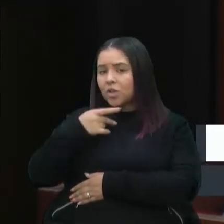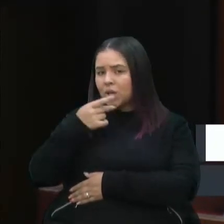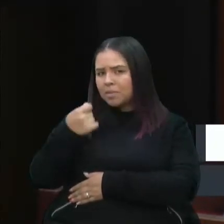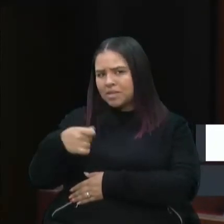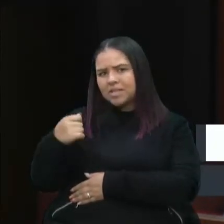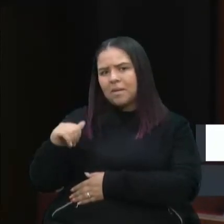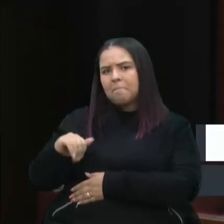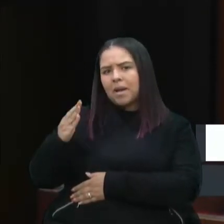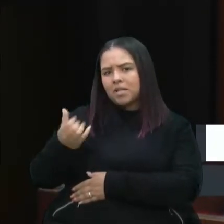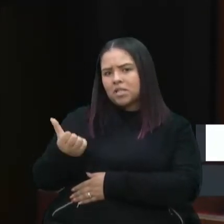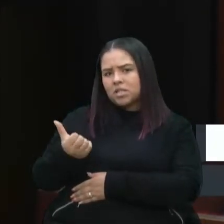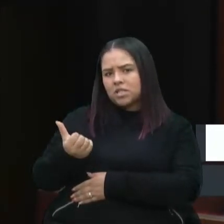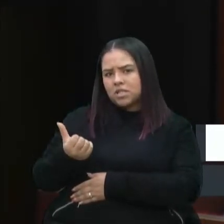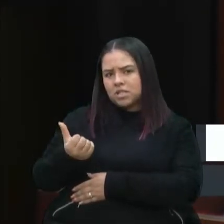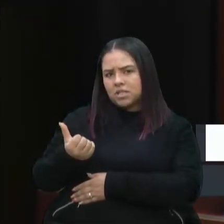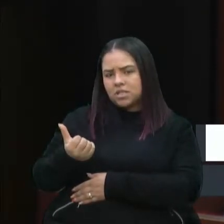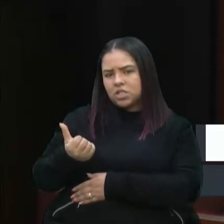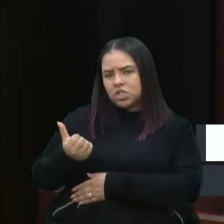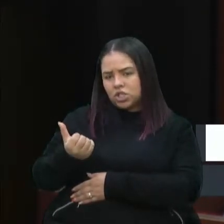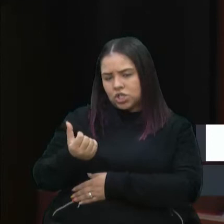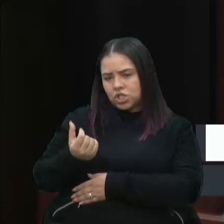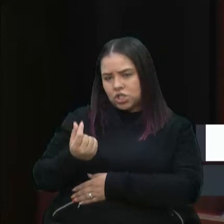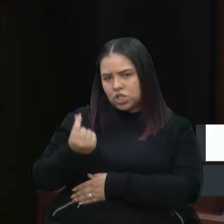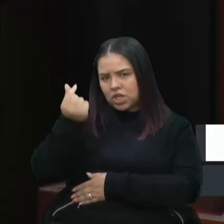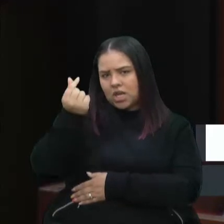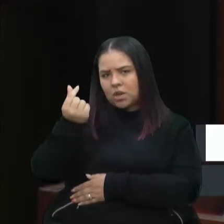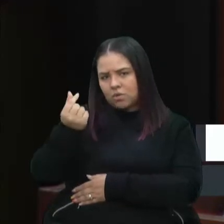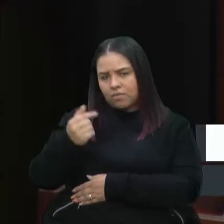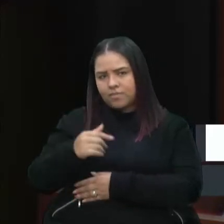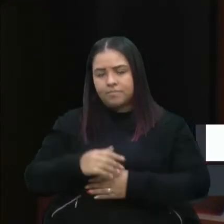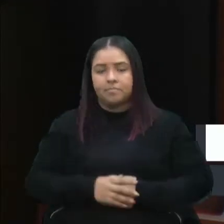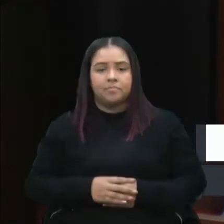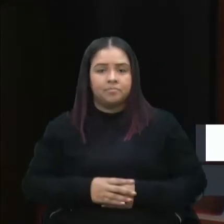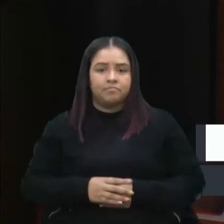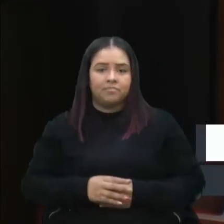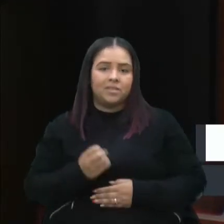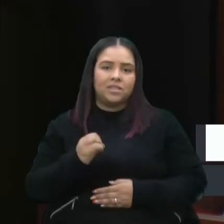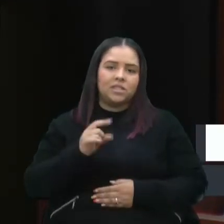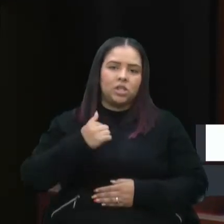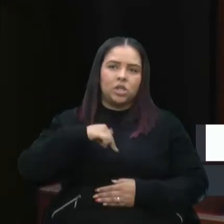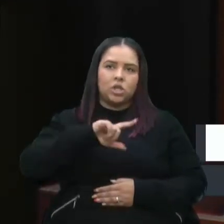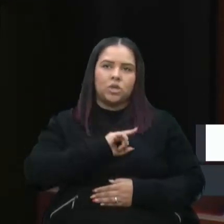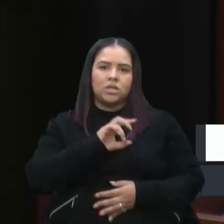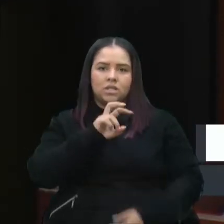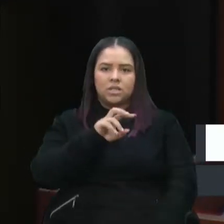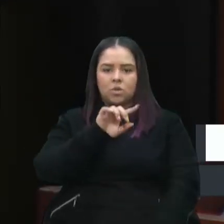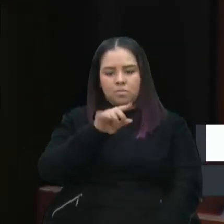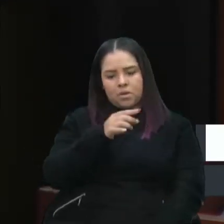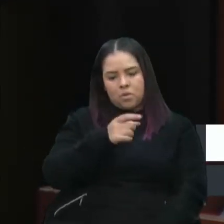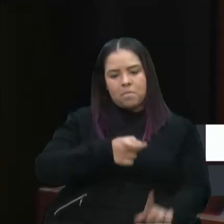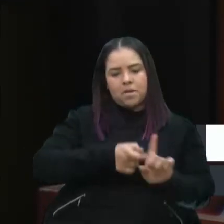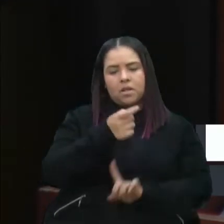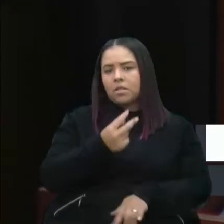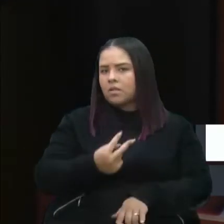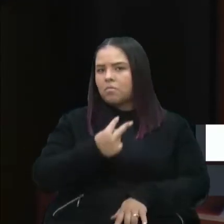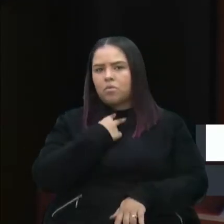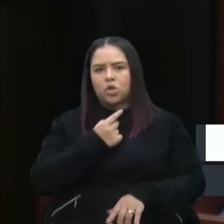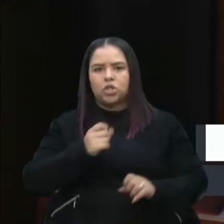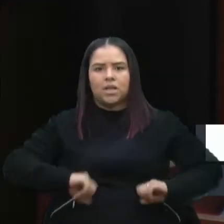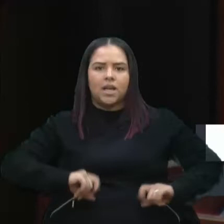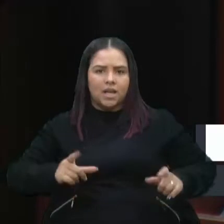tem que gastar mais do que arrecada. Ora, se a gente ganha 5 mil por mês, a gente não pode gastar